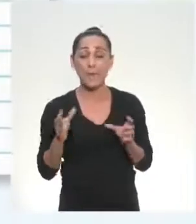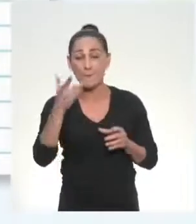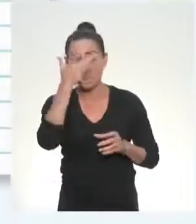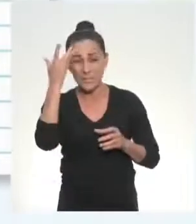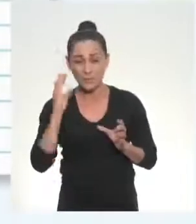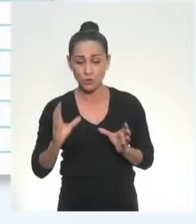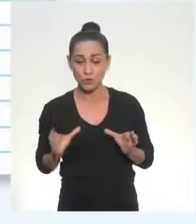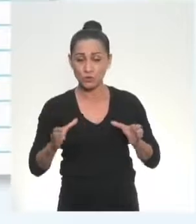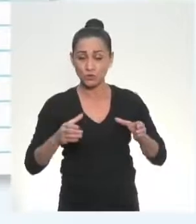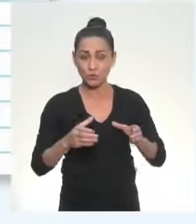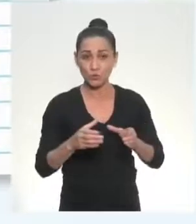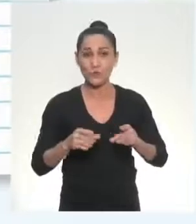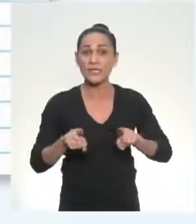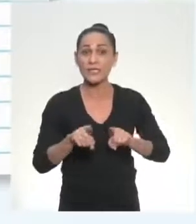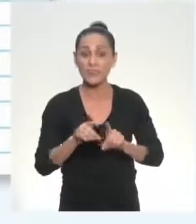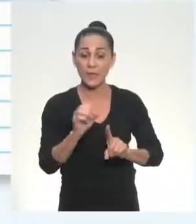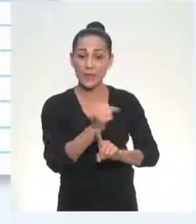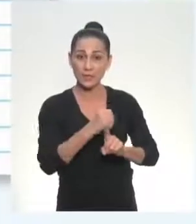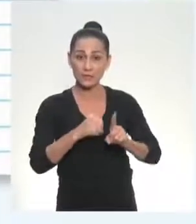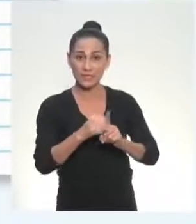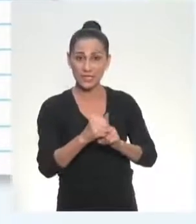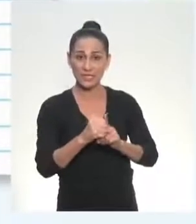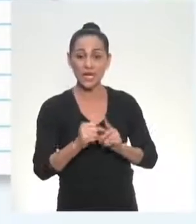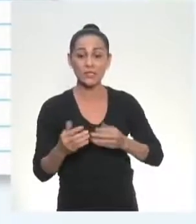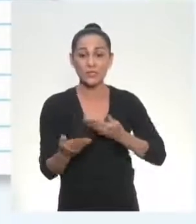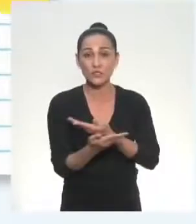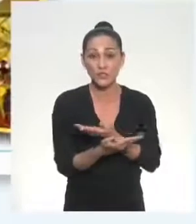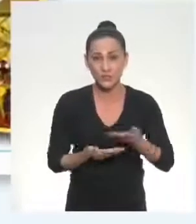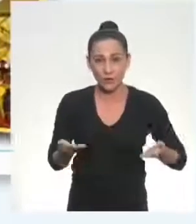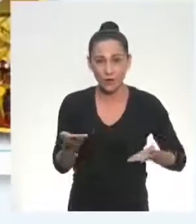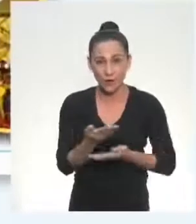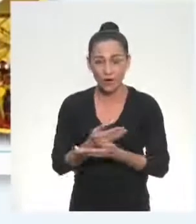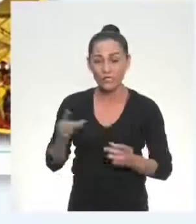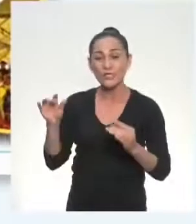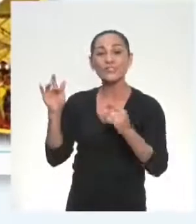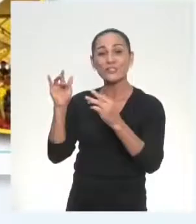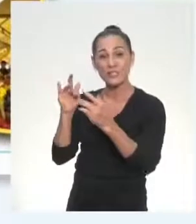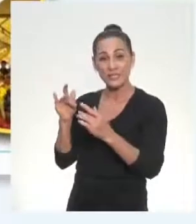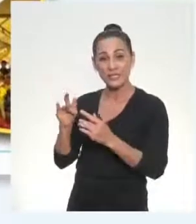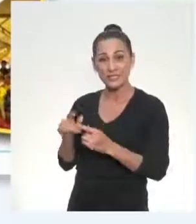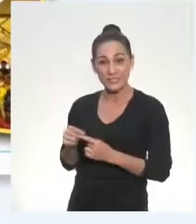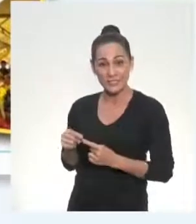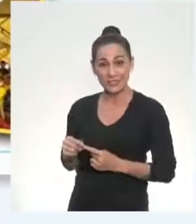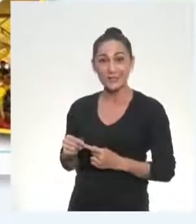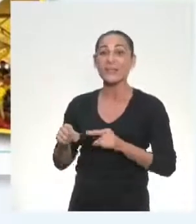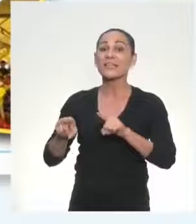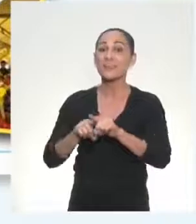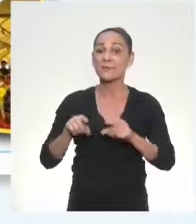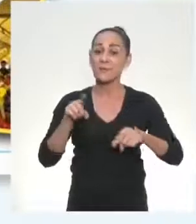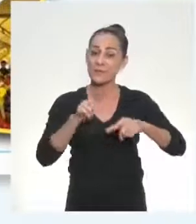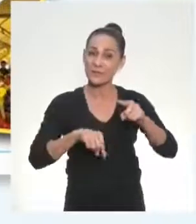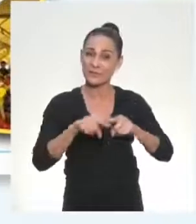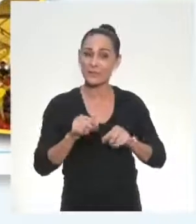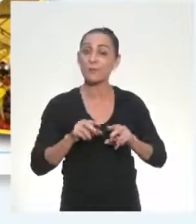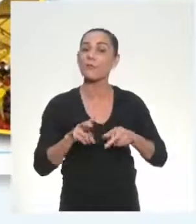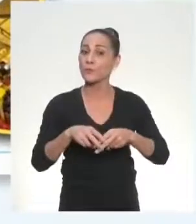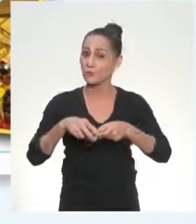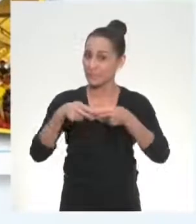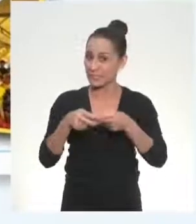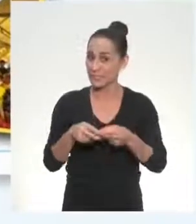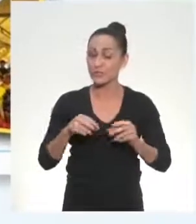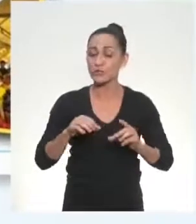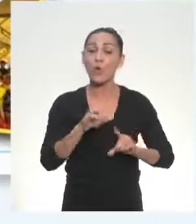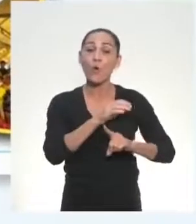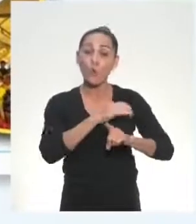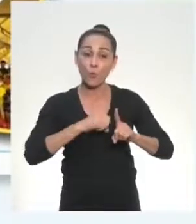pessoas e à existência de um ambiente de trocas, de ligações, de transferências materiais e imateriais. Portanto, um ambiente que